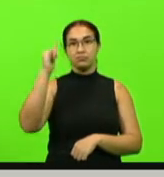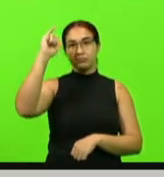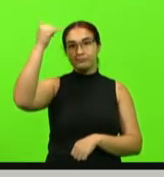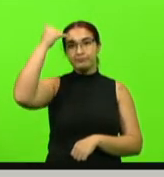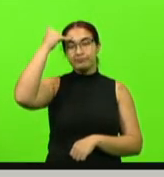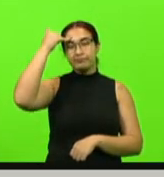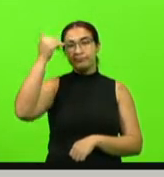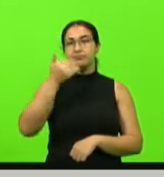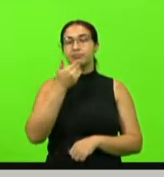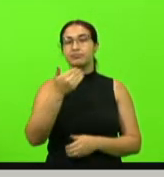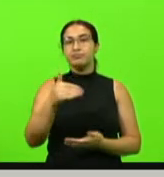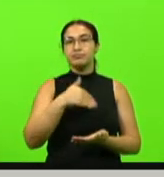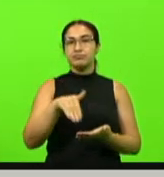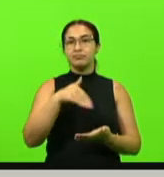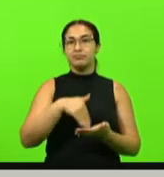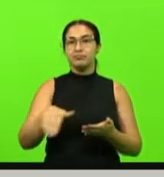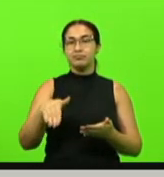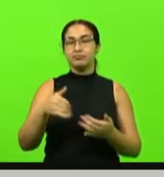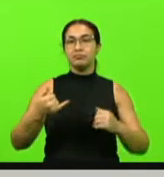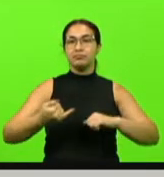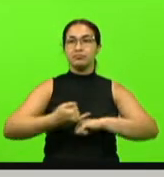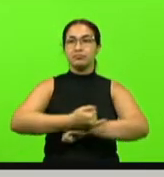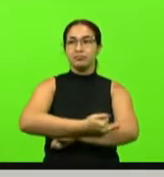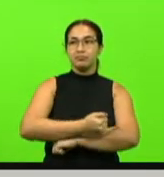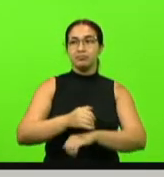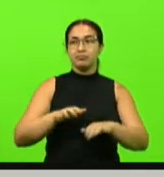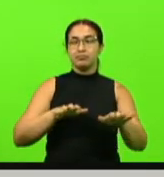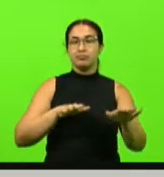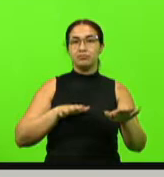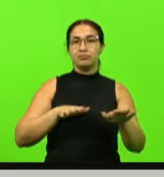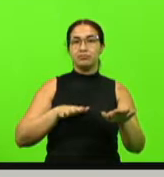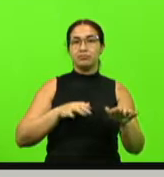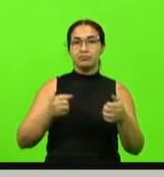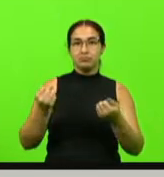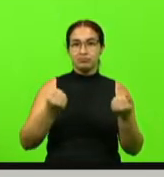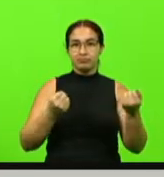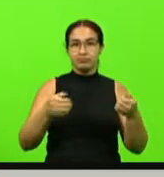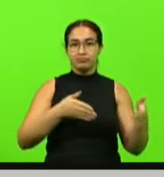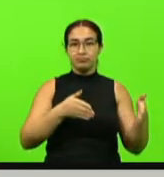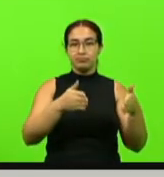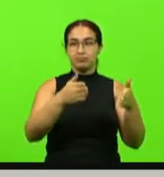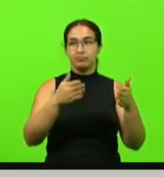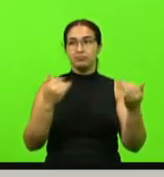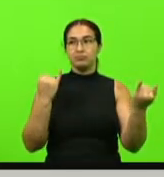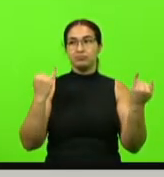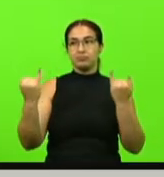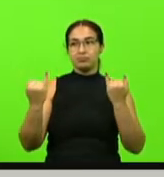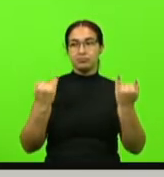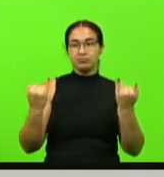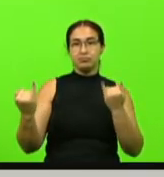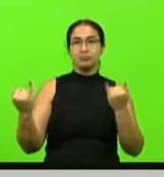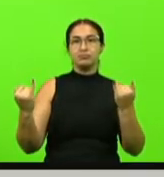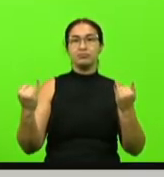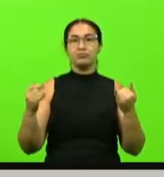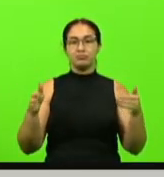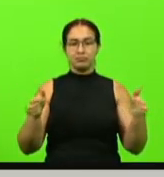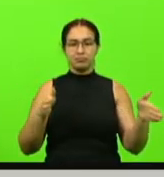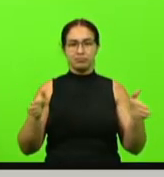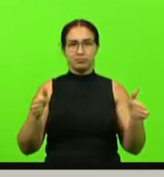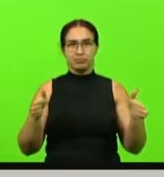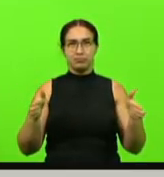solicita ao secretário de Estado da Infraestrutura e Mobilidade informações acerca da realização do trecho